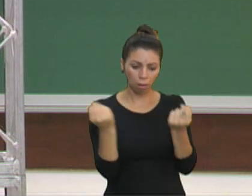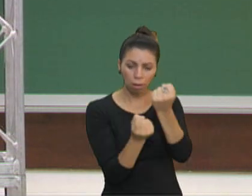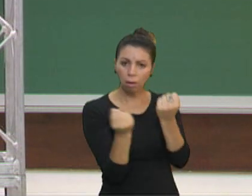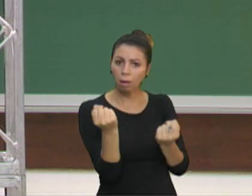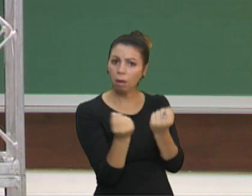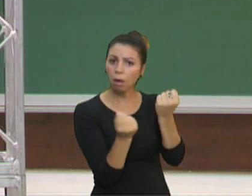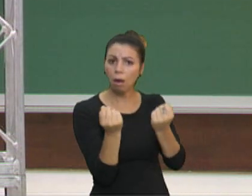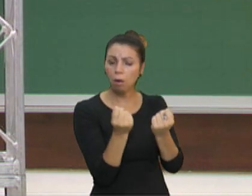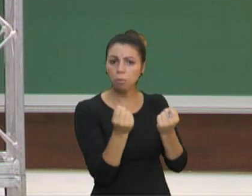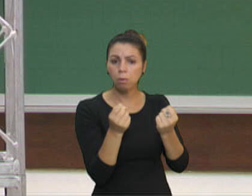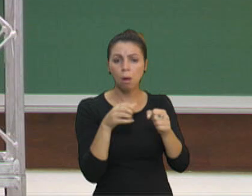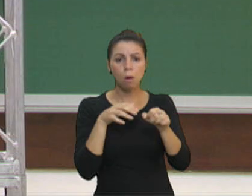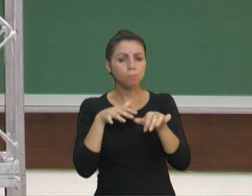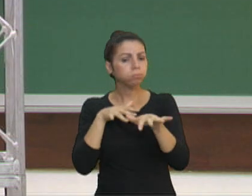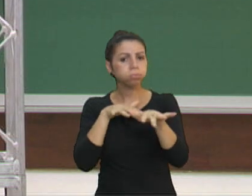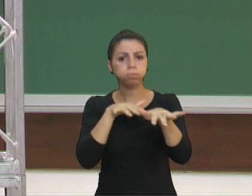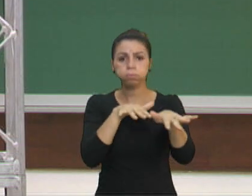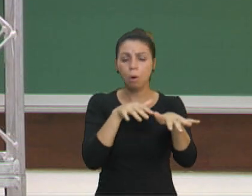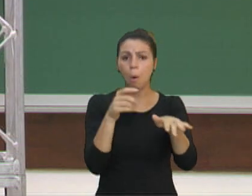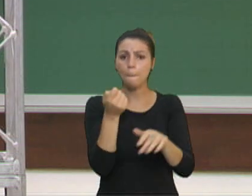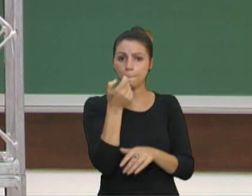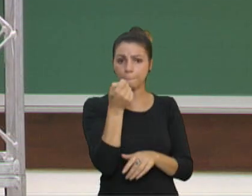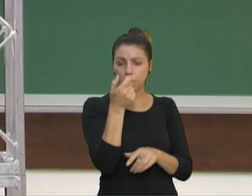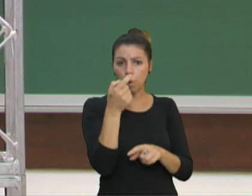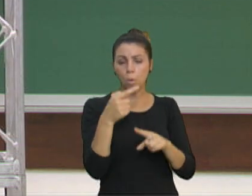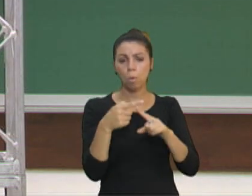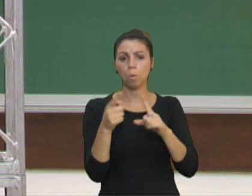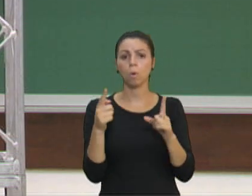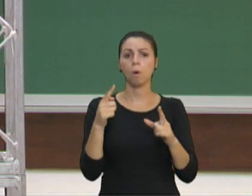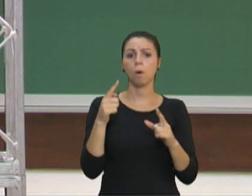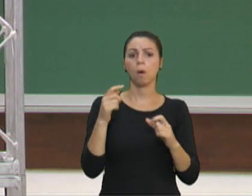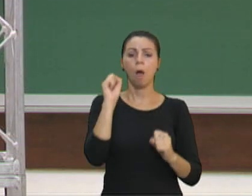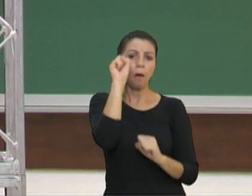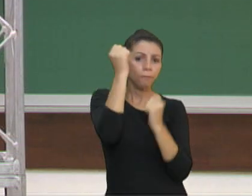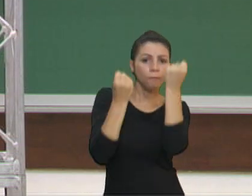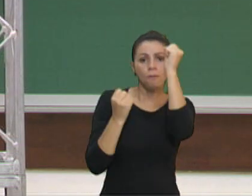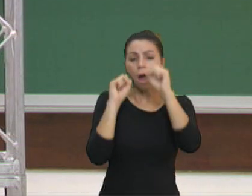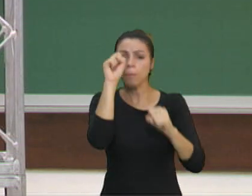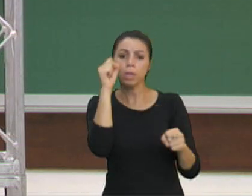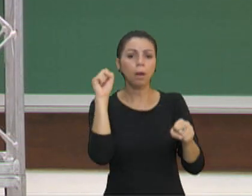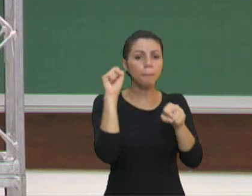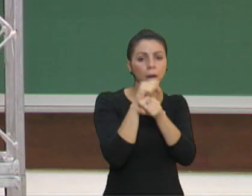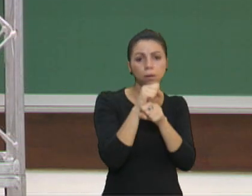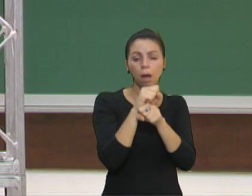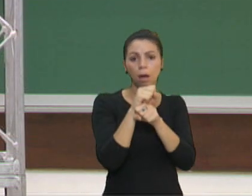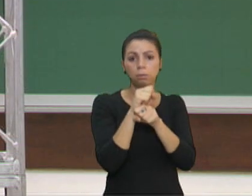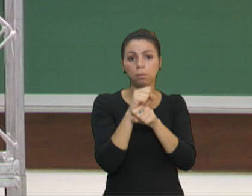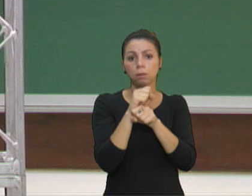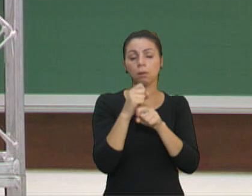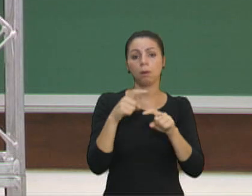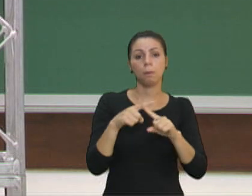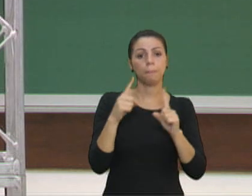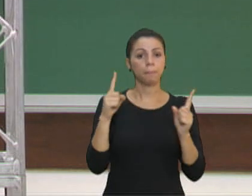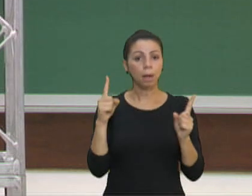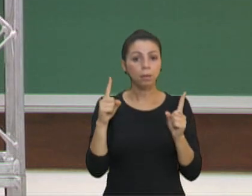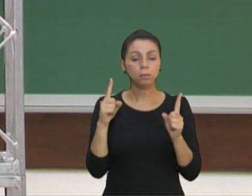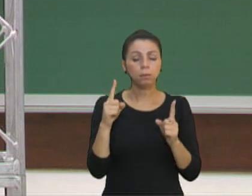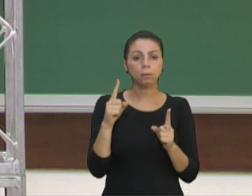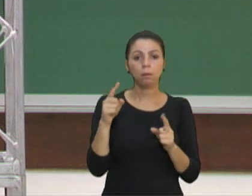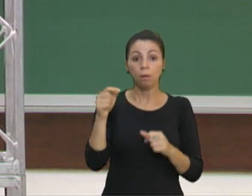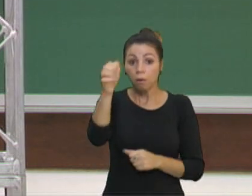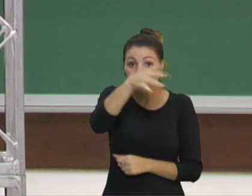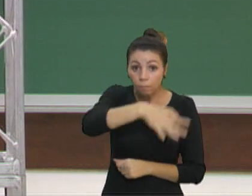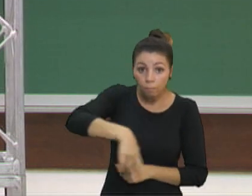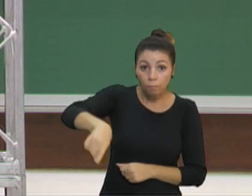que a vida não para, não pode parar. Mas nós precisamos, principalmente a geração de vocês,